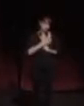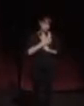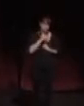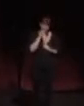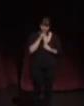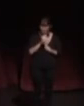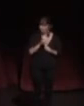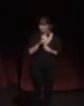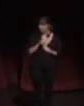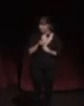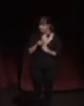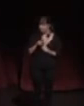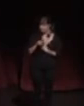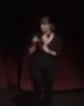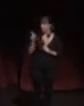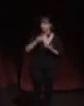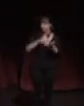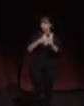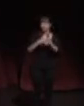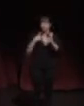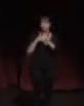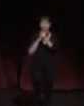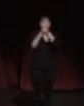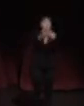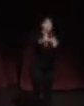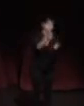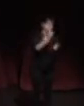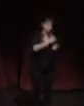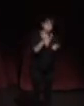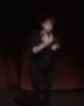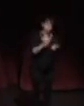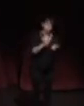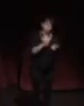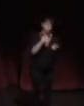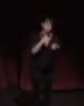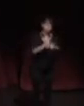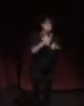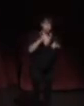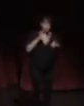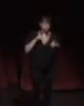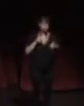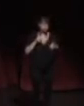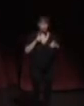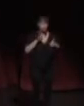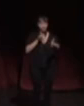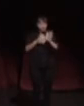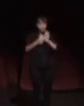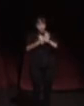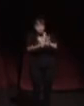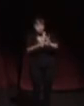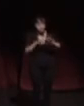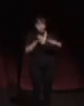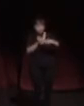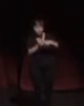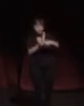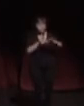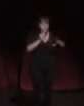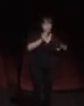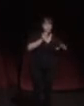tão convicta que a gente tem que alcançá-los. Acho que a gente tem que compor com eles, compor com essa